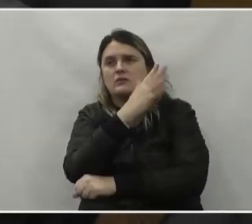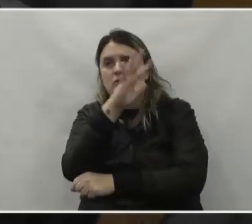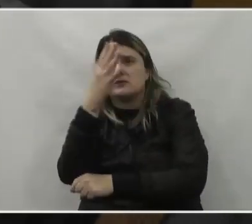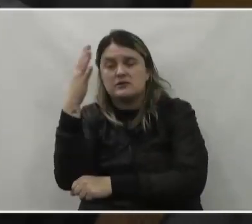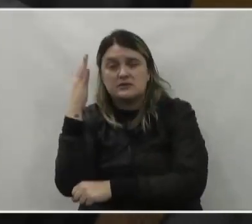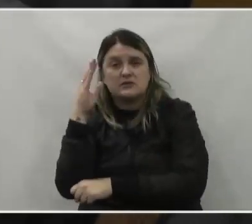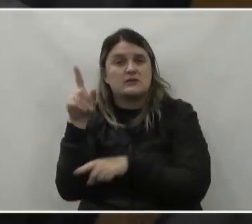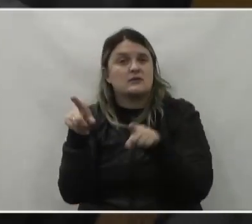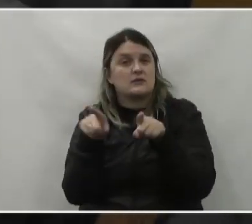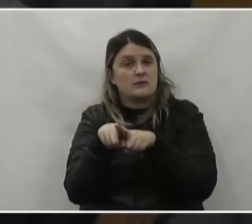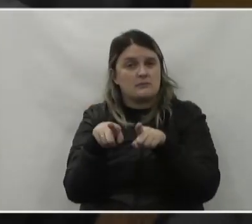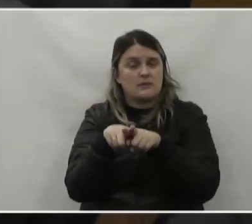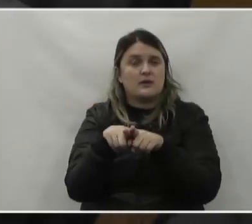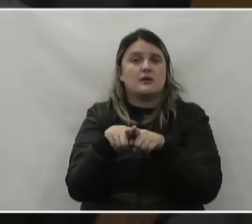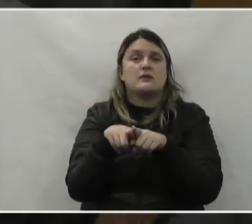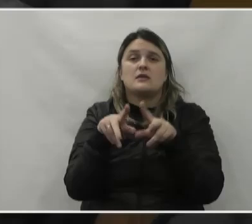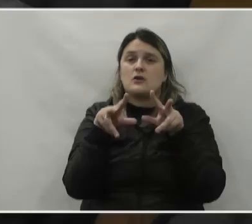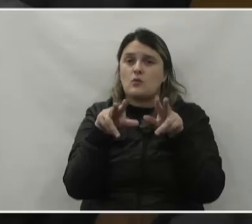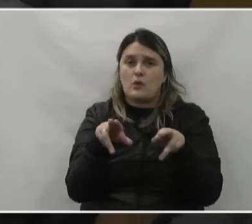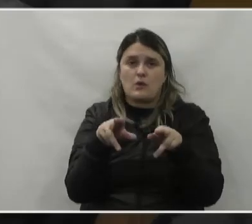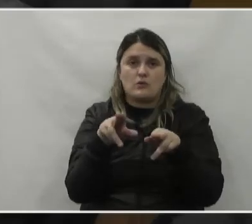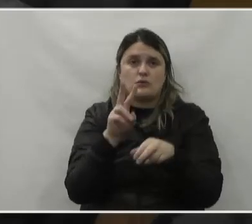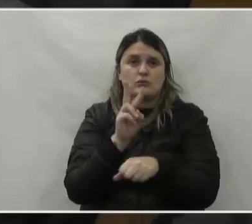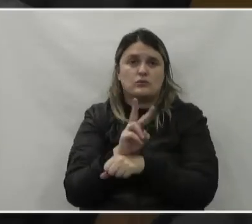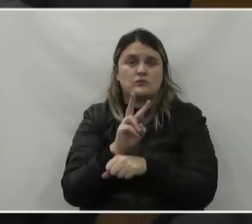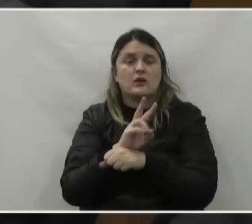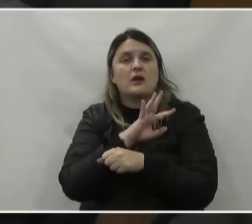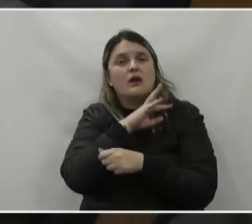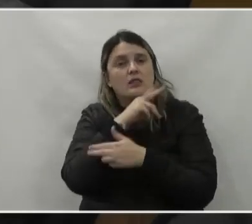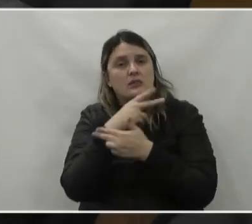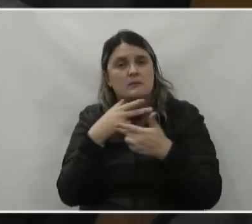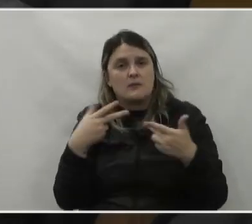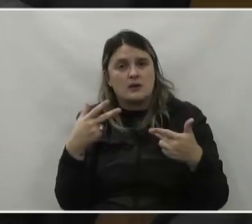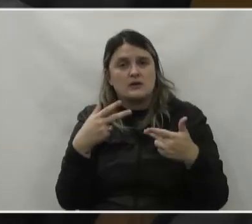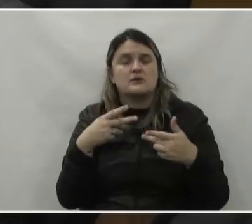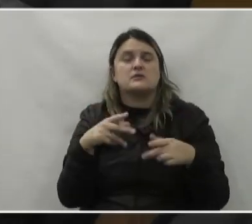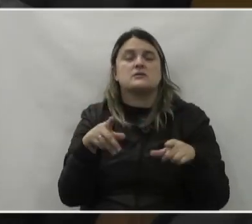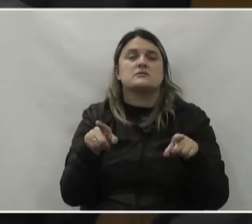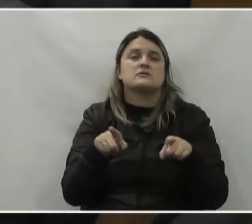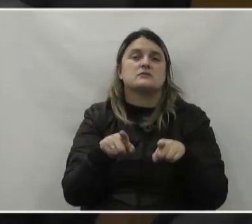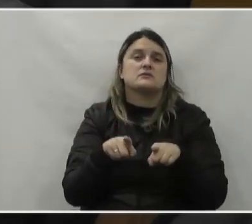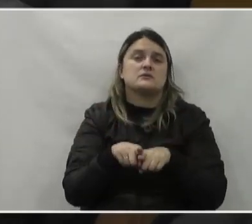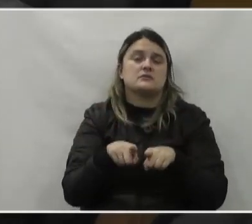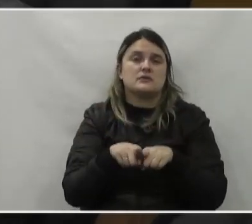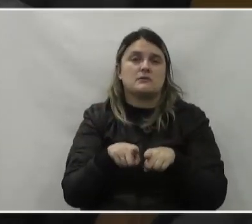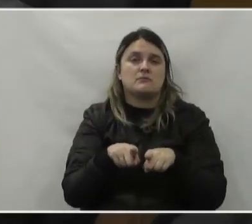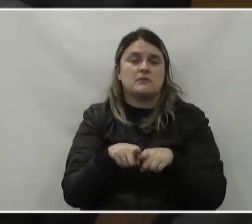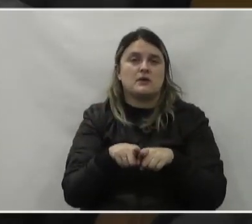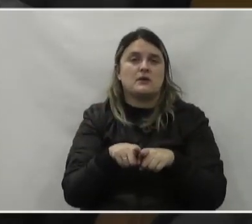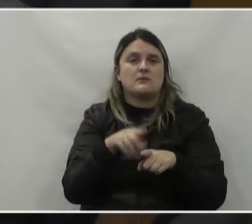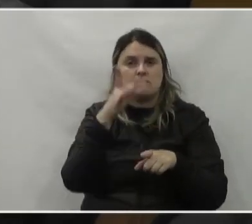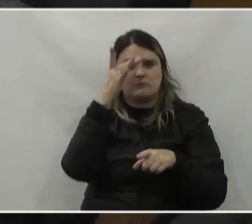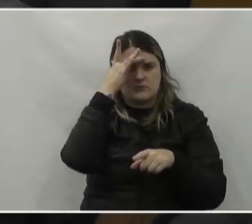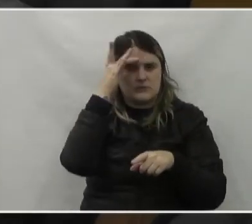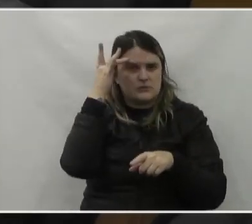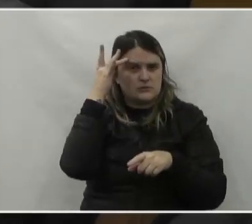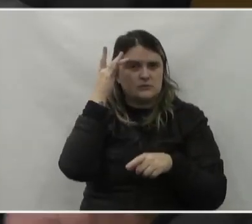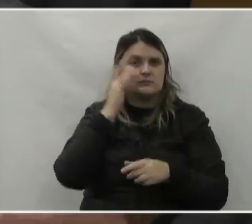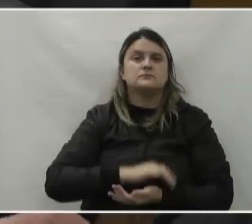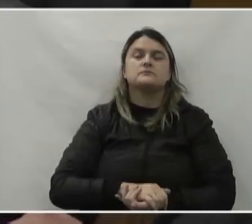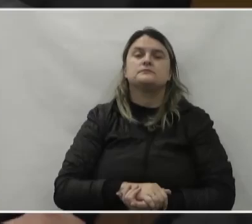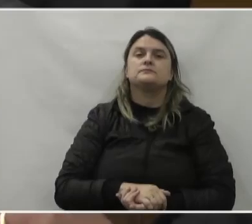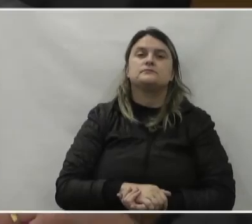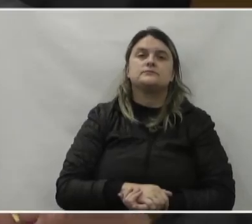também deve ser assim com a política de conscientização, maus tratos e defesa